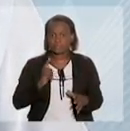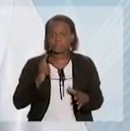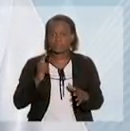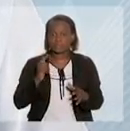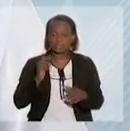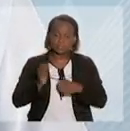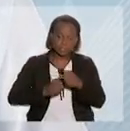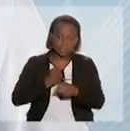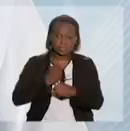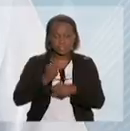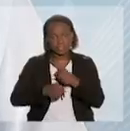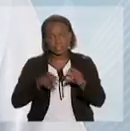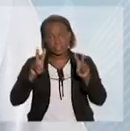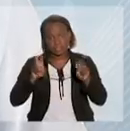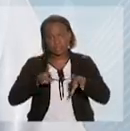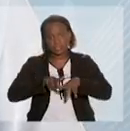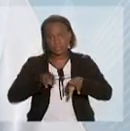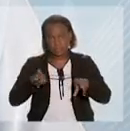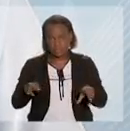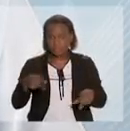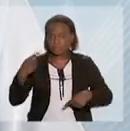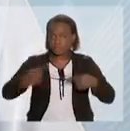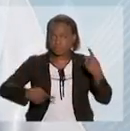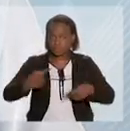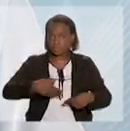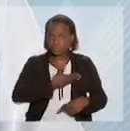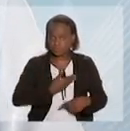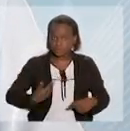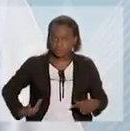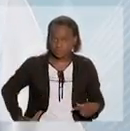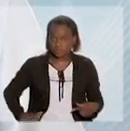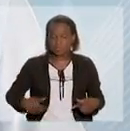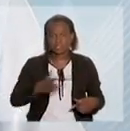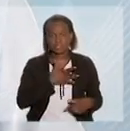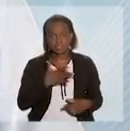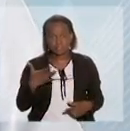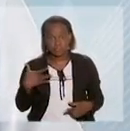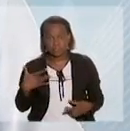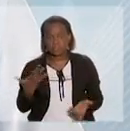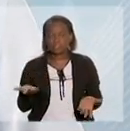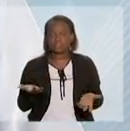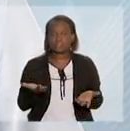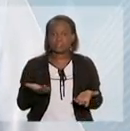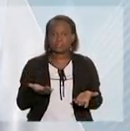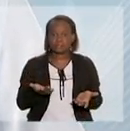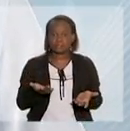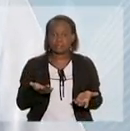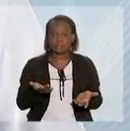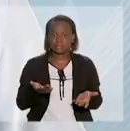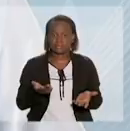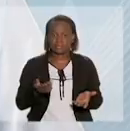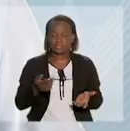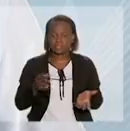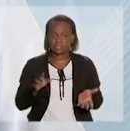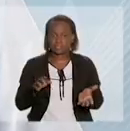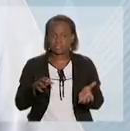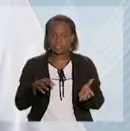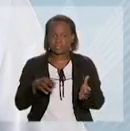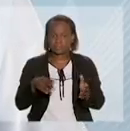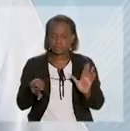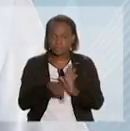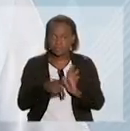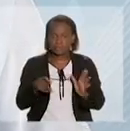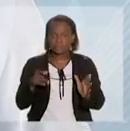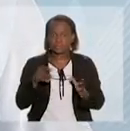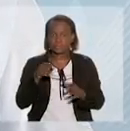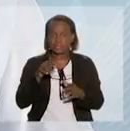realizamos edições cujos temas foram políticas públicas em saúde, regimes próprios